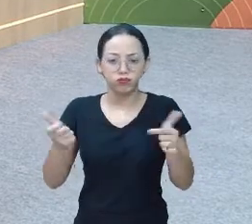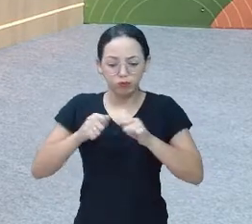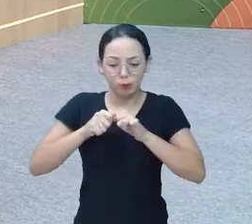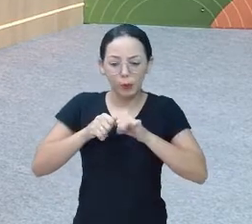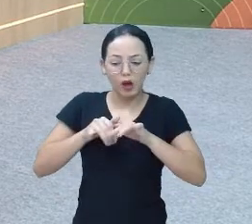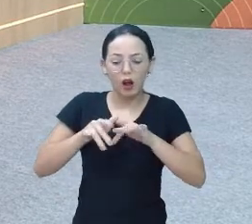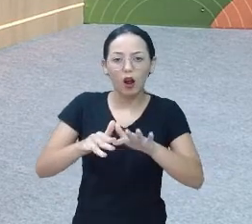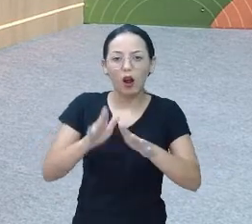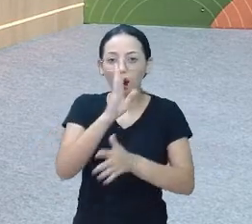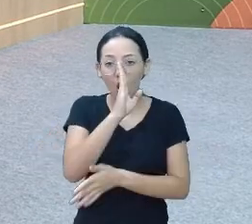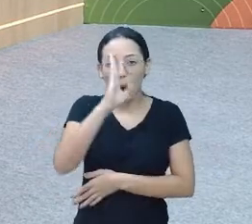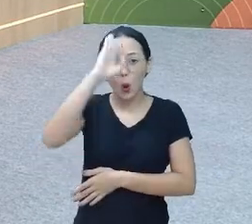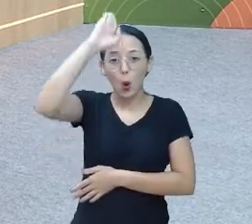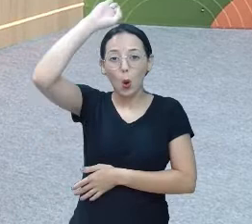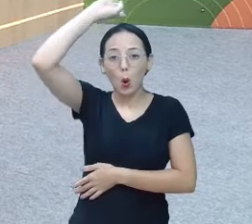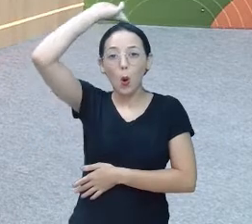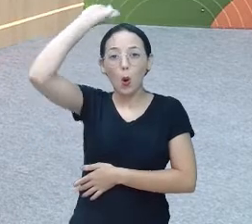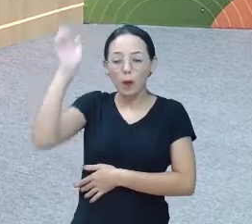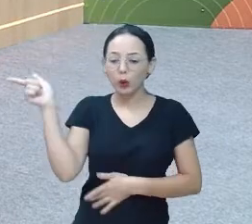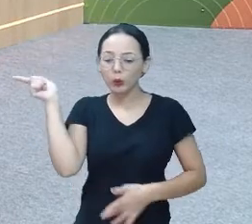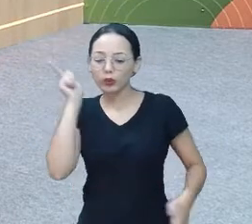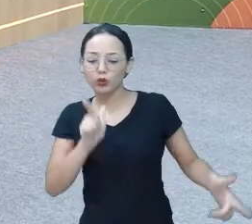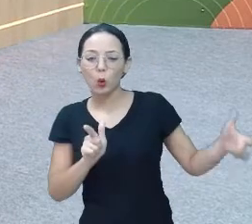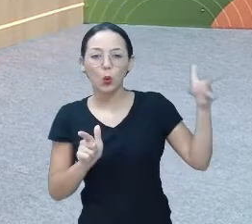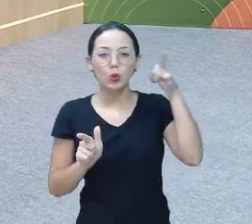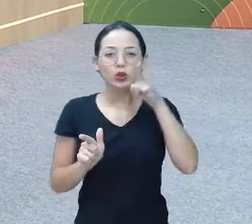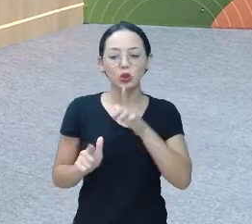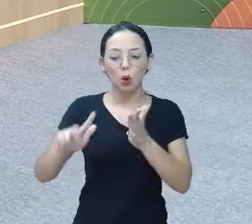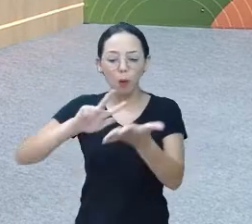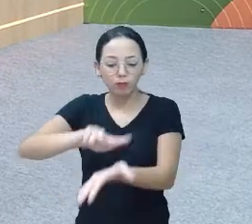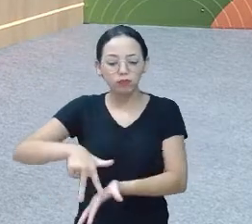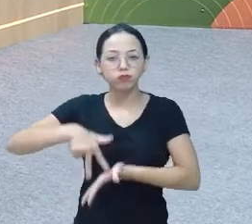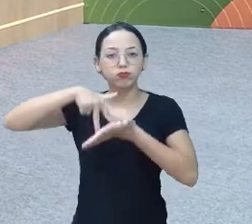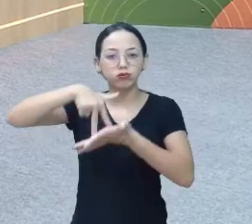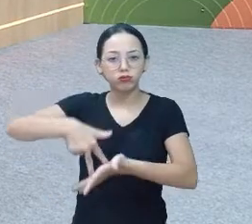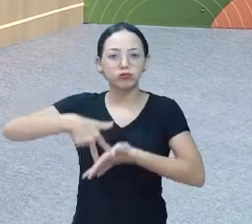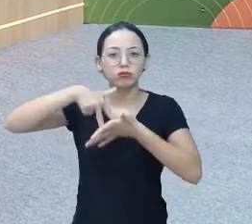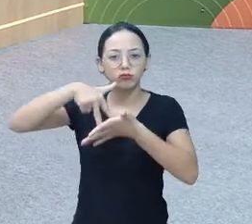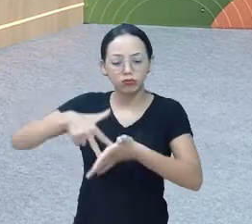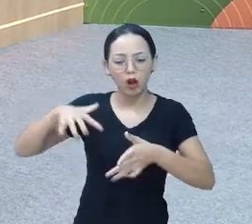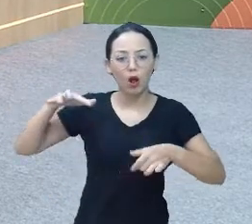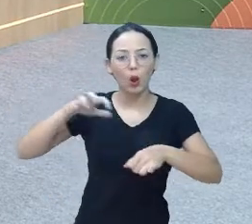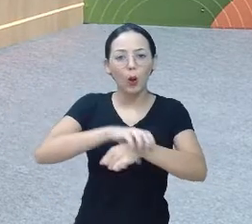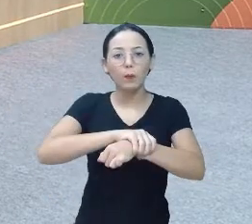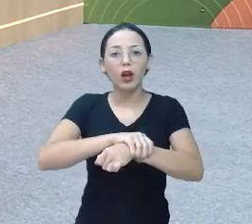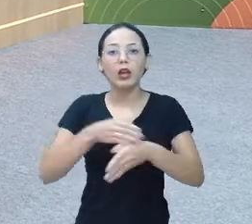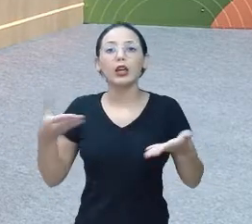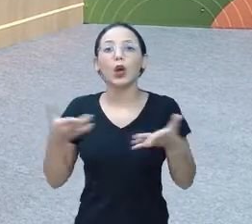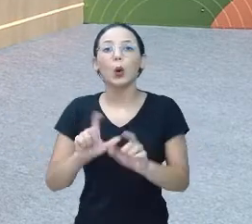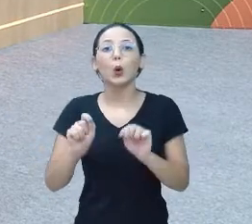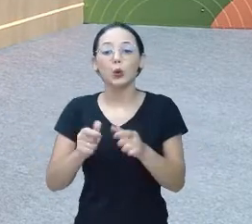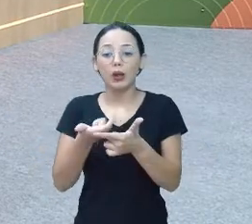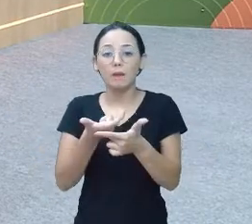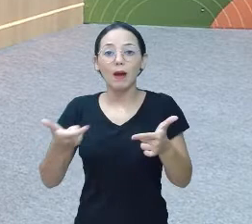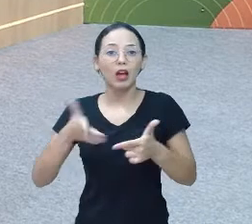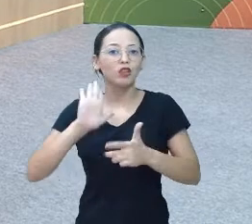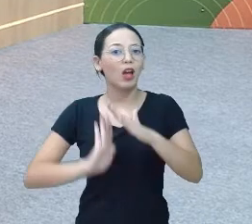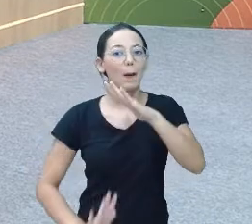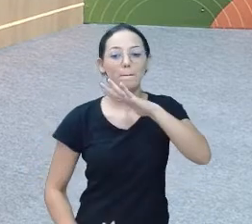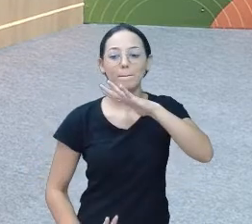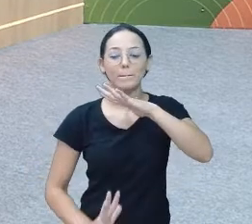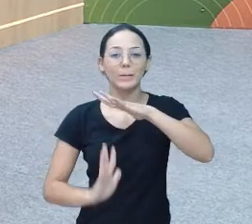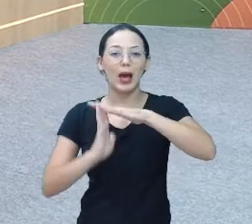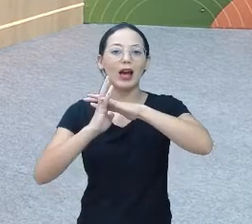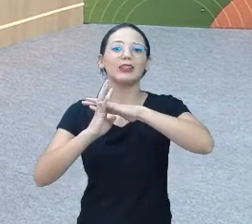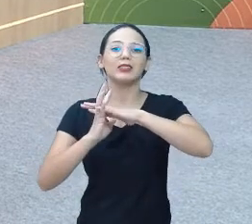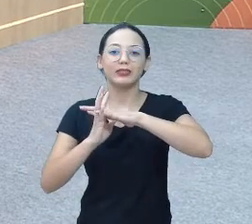seja, Roma empreendeu tantas conquistas, chegou a dominar tantos territórios que ela chegou a um limite máximo